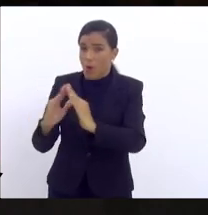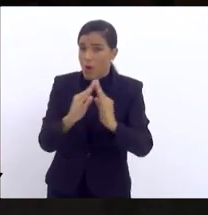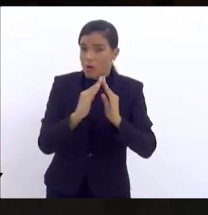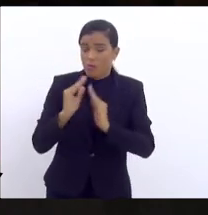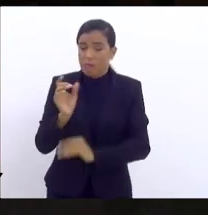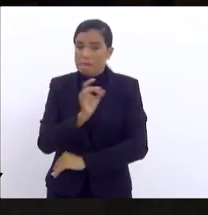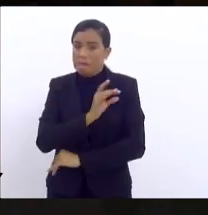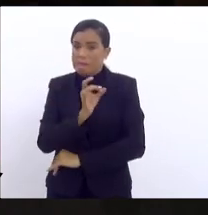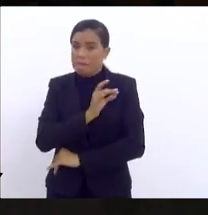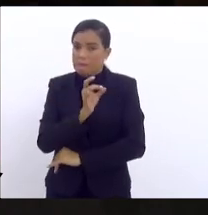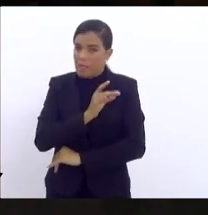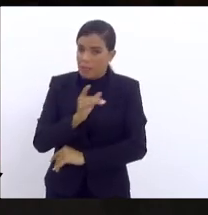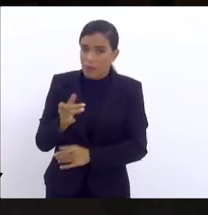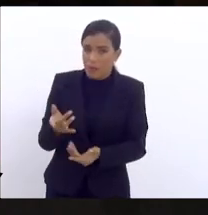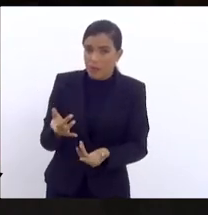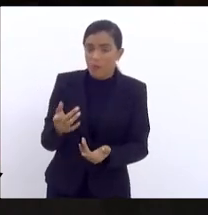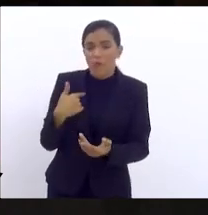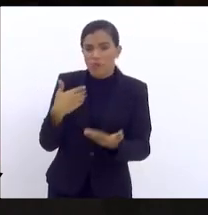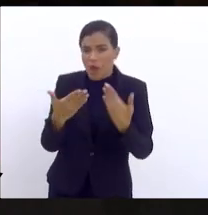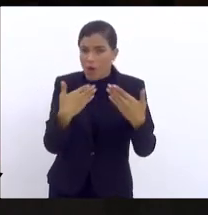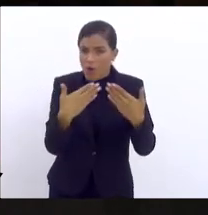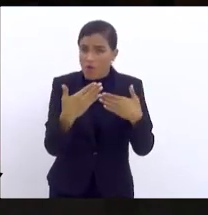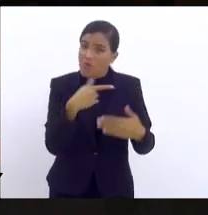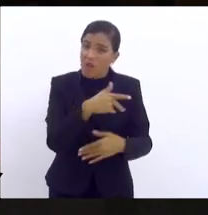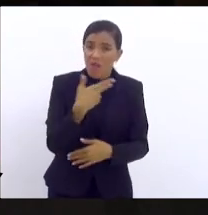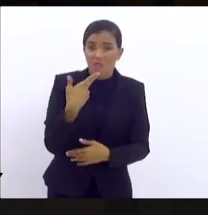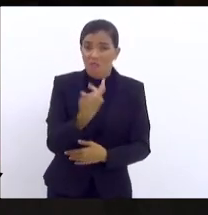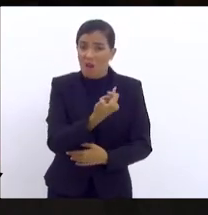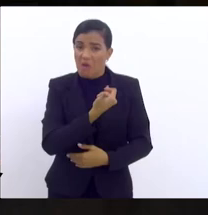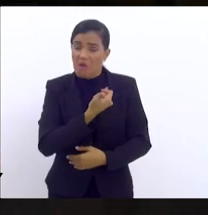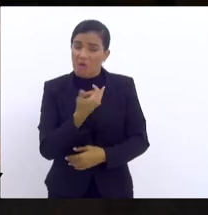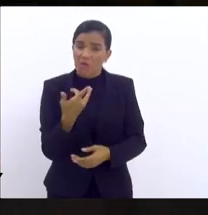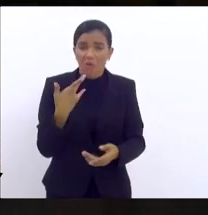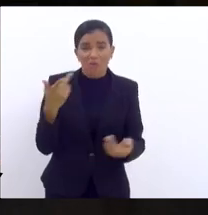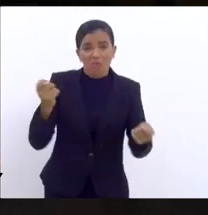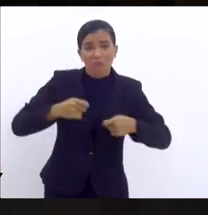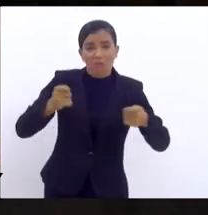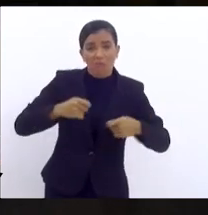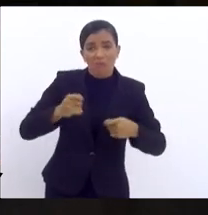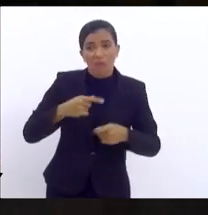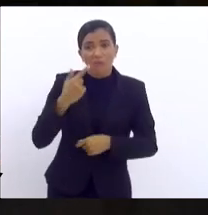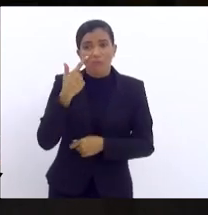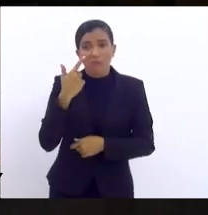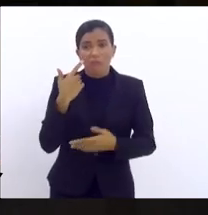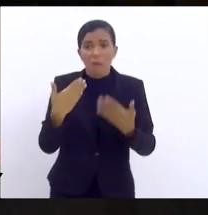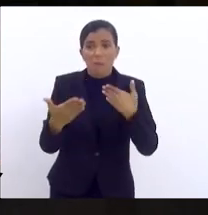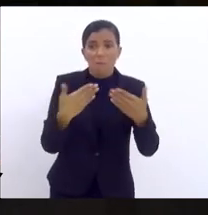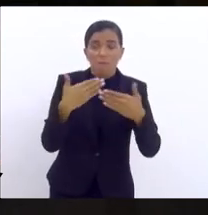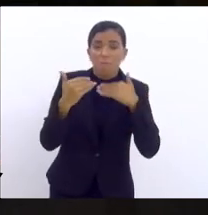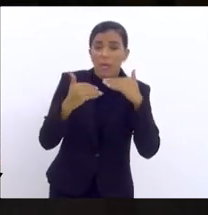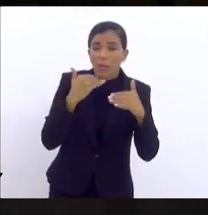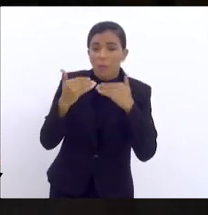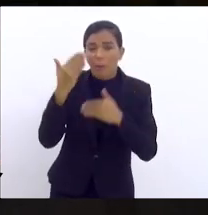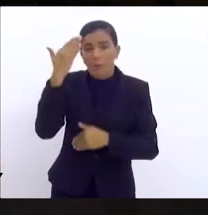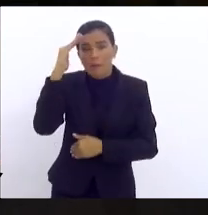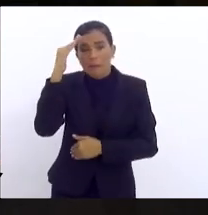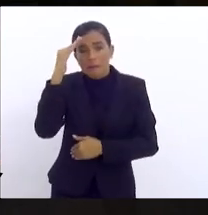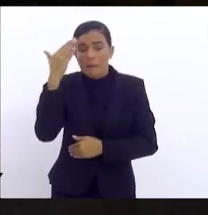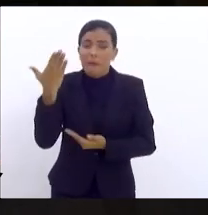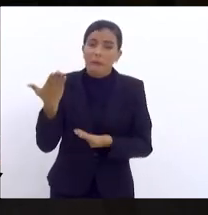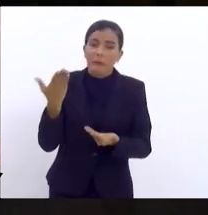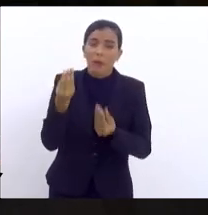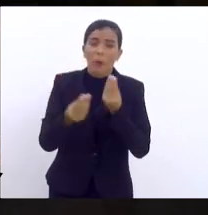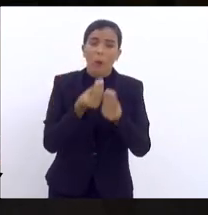terceiro distrito ali é uma coisa que eu comentei com ele ele disse que seria que seria viável e depois a gente poder bater um papo pra poder entender pra entender